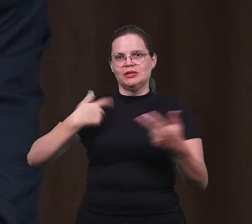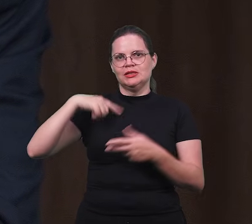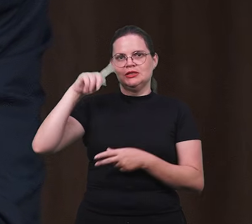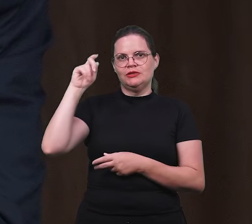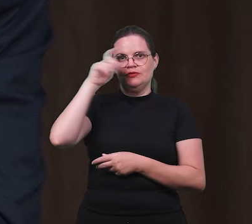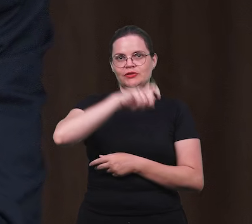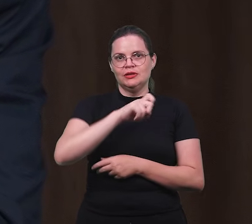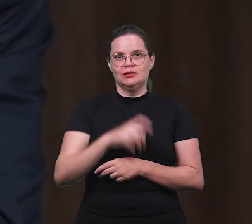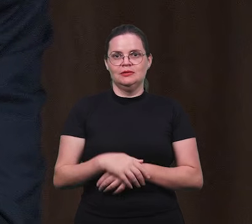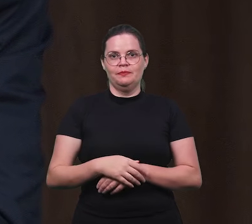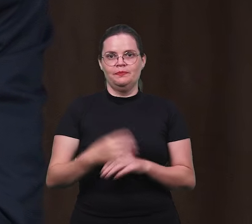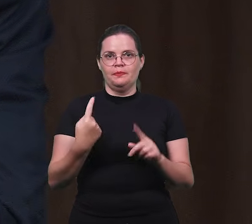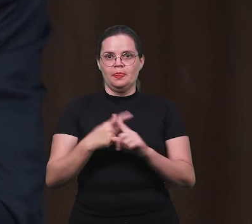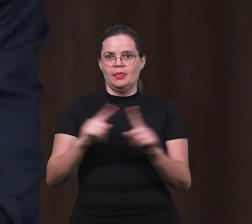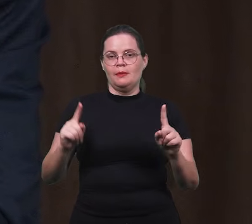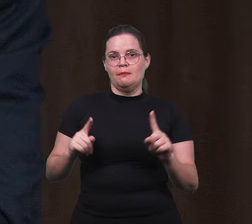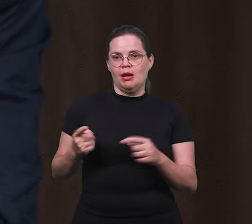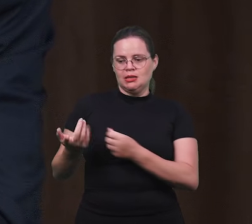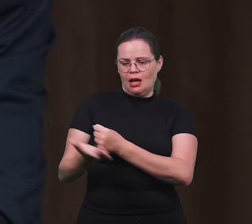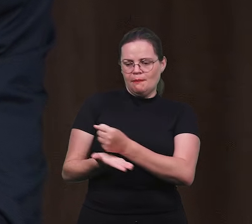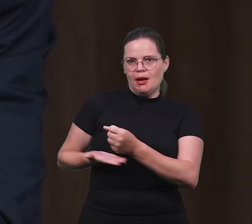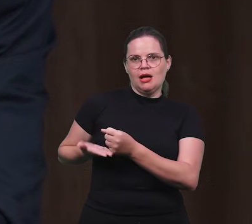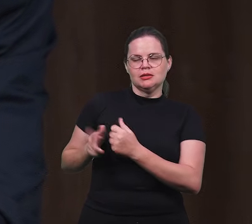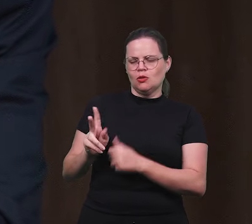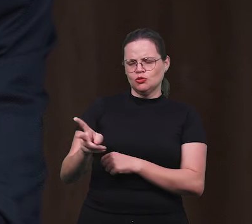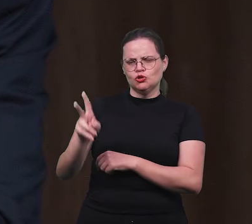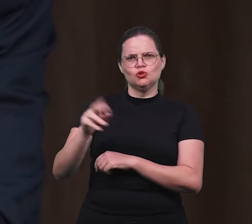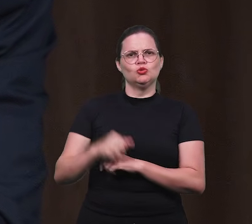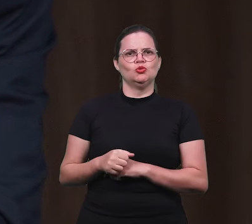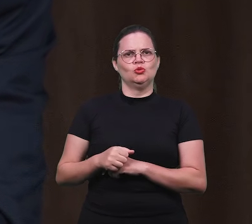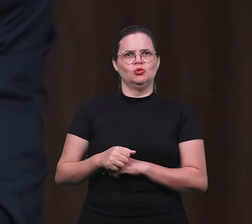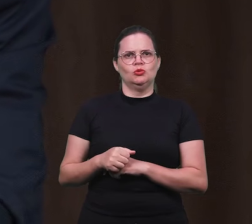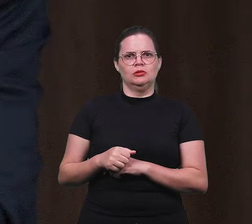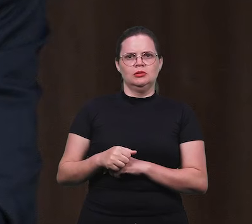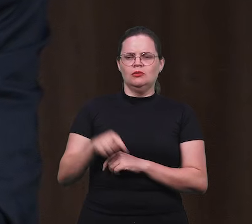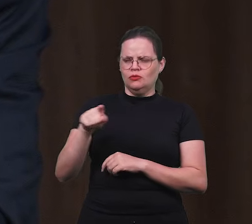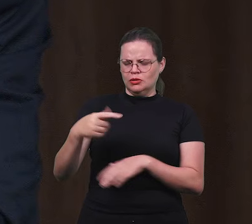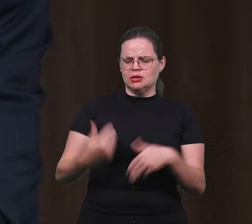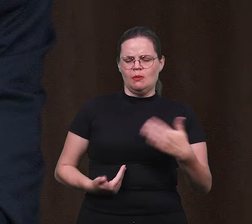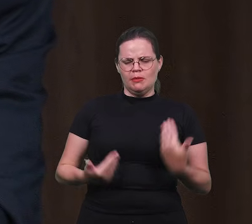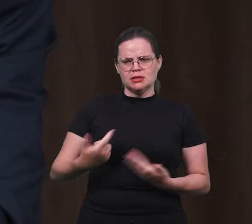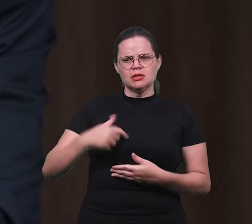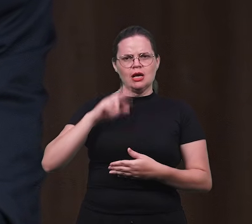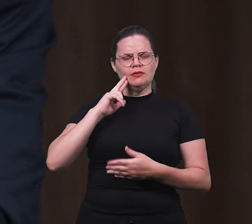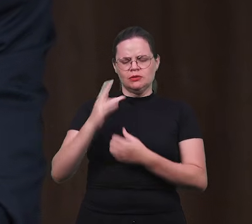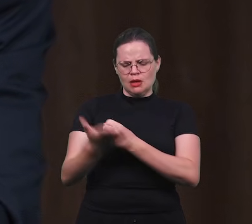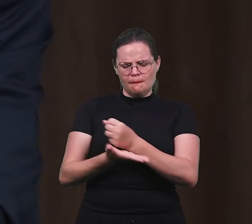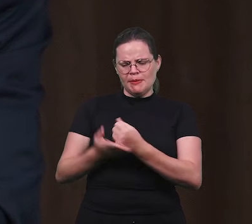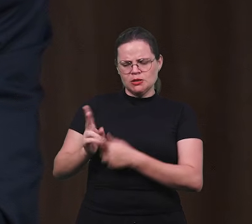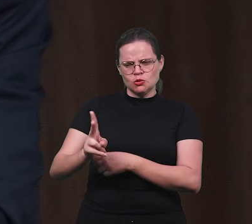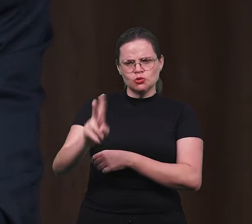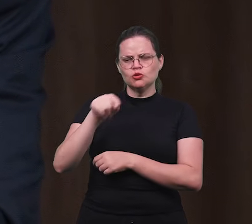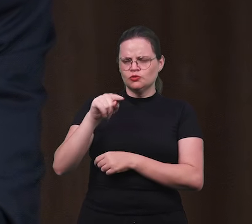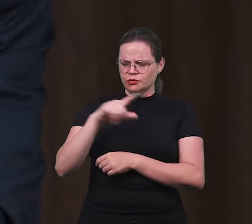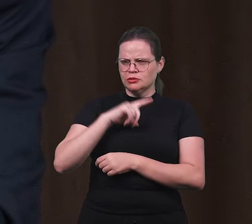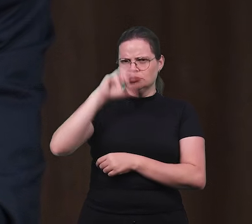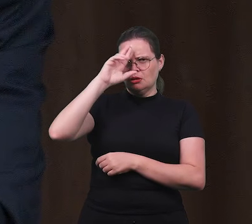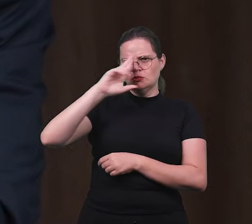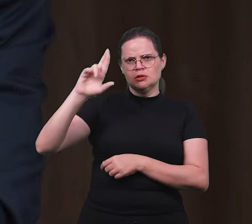difícil, mas o tronco está preservado. Você é uma serva do Senhor, você tem o